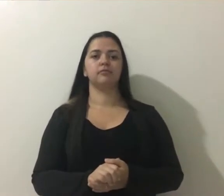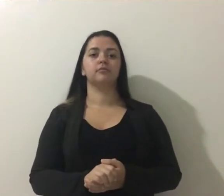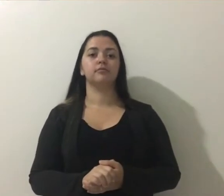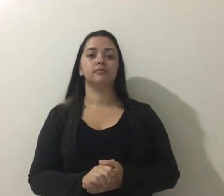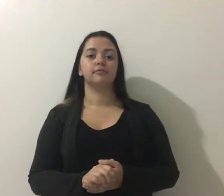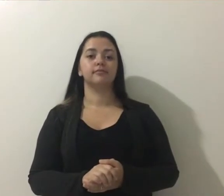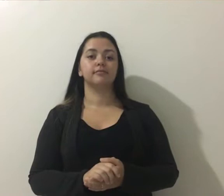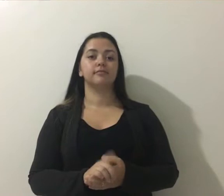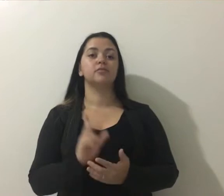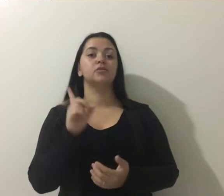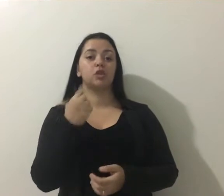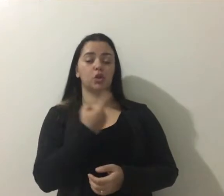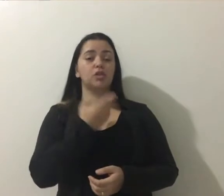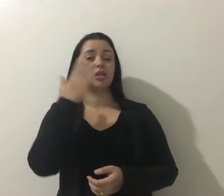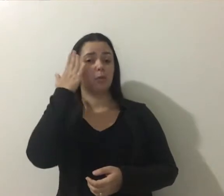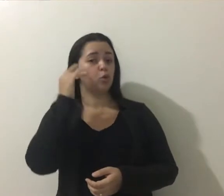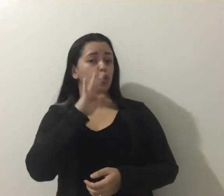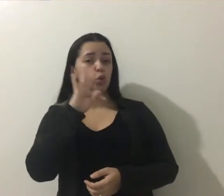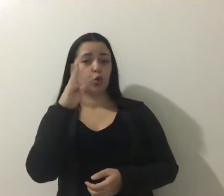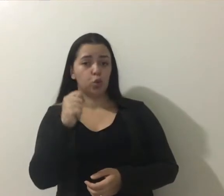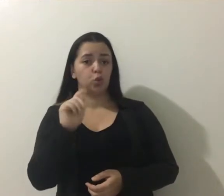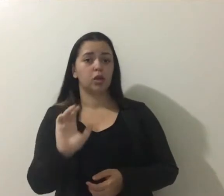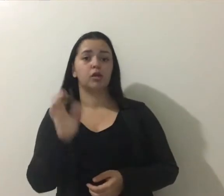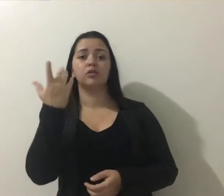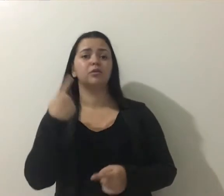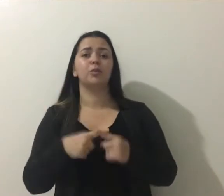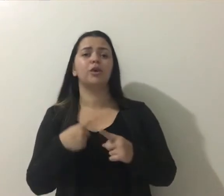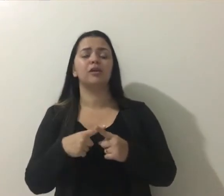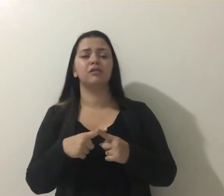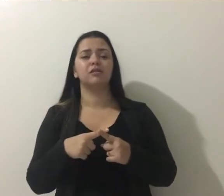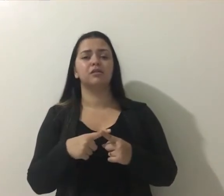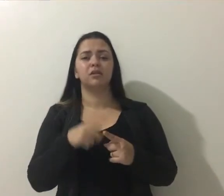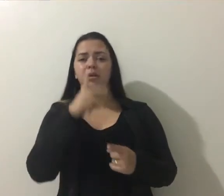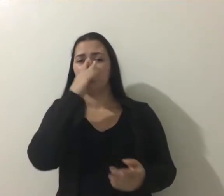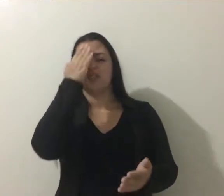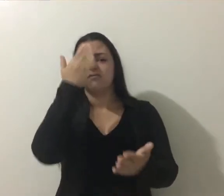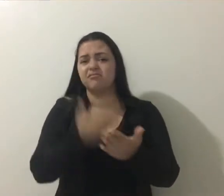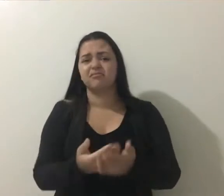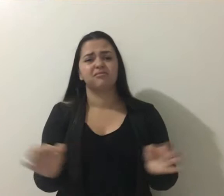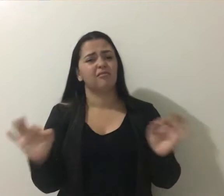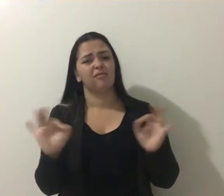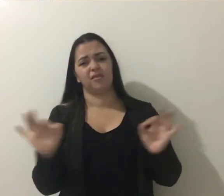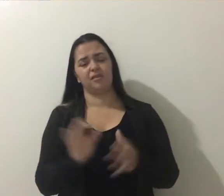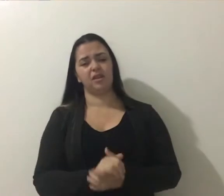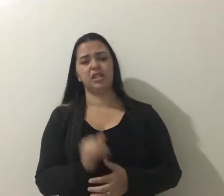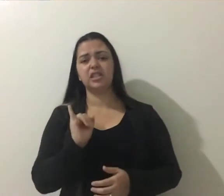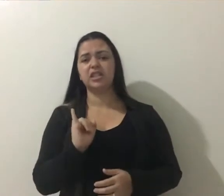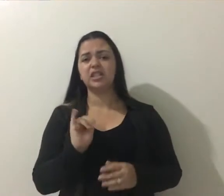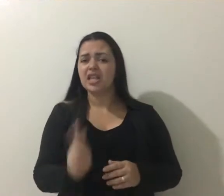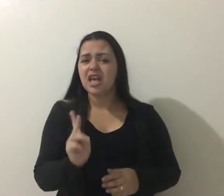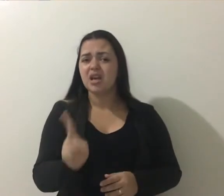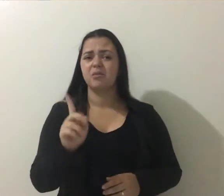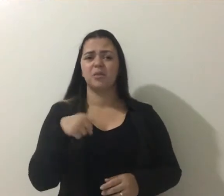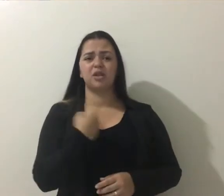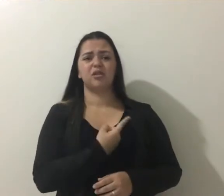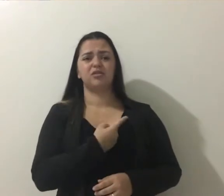tudo isso era decorrente de uma incredulidade. Amados, sempre que nós ignoramos, sempre